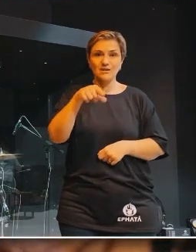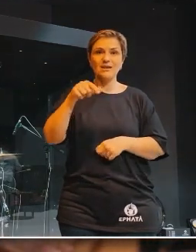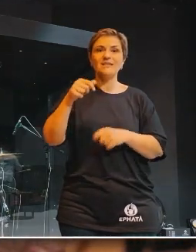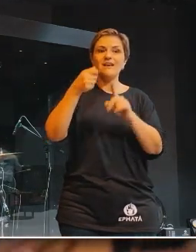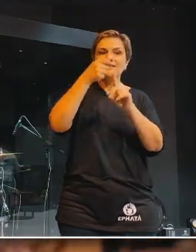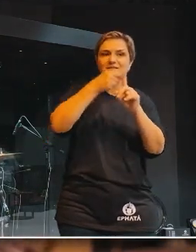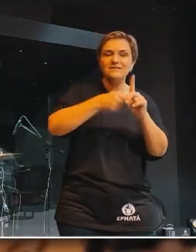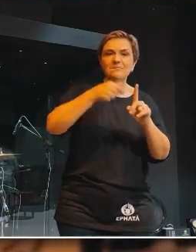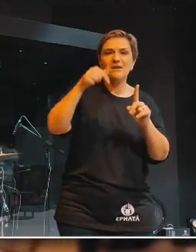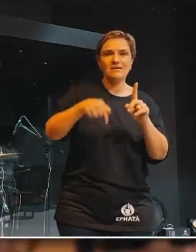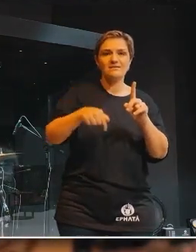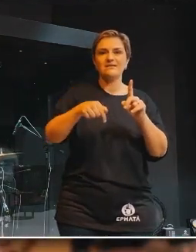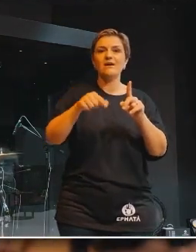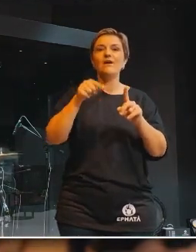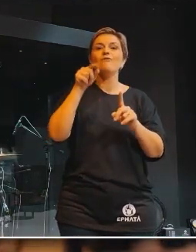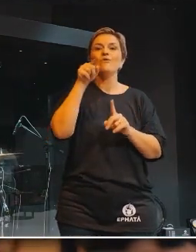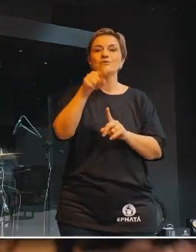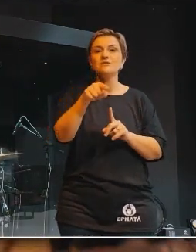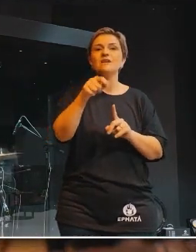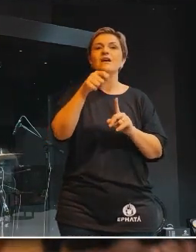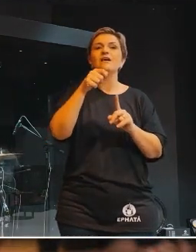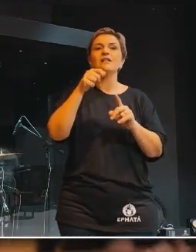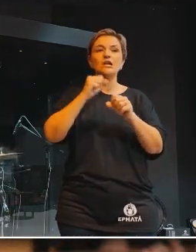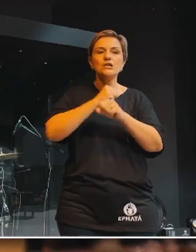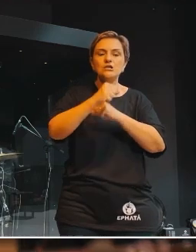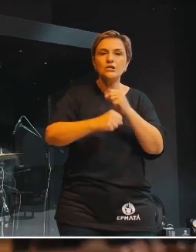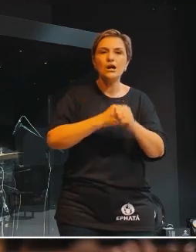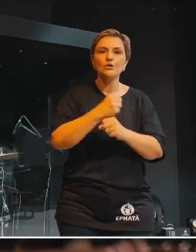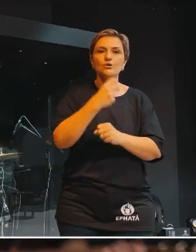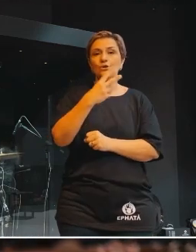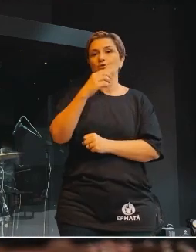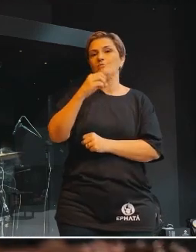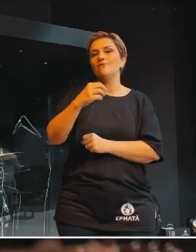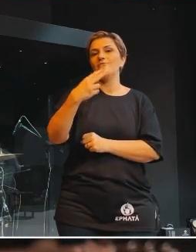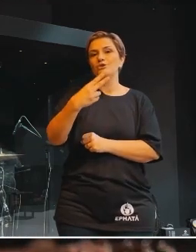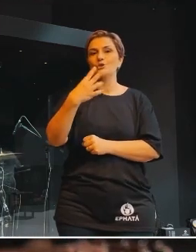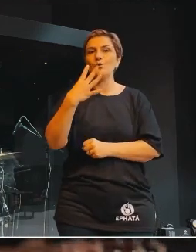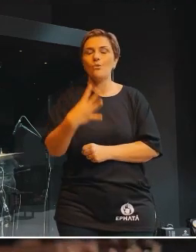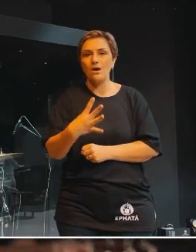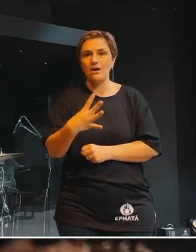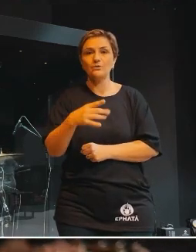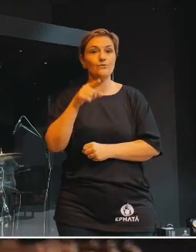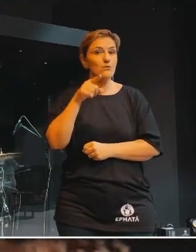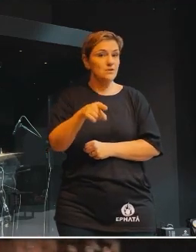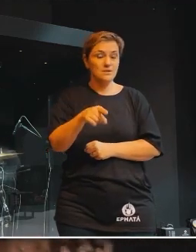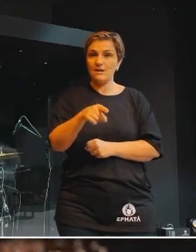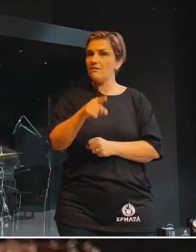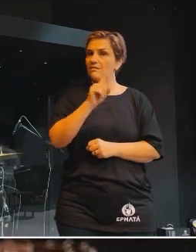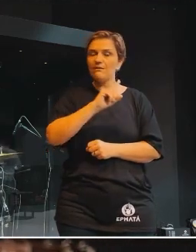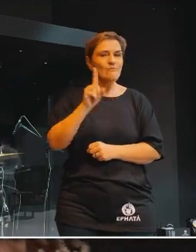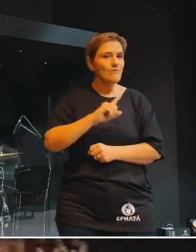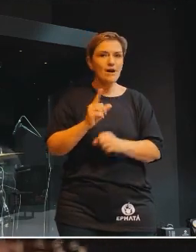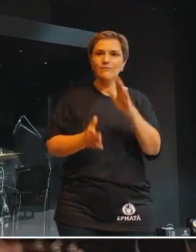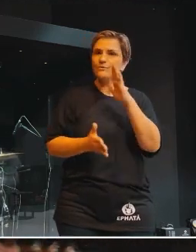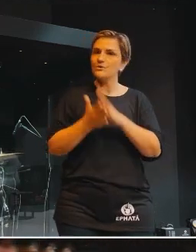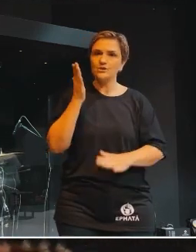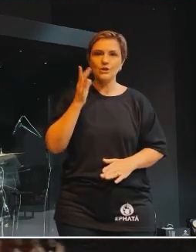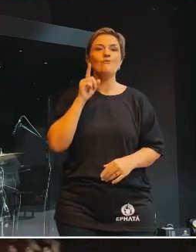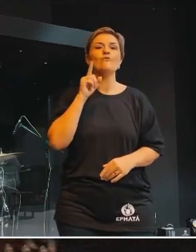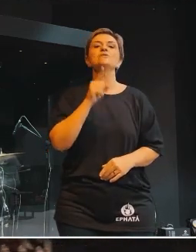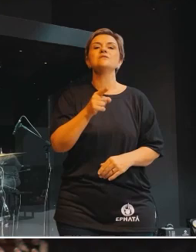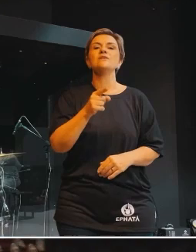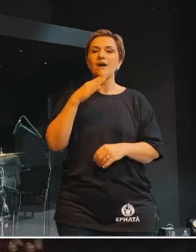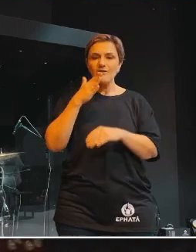mês, fala para ela. É você nesse ano de 2024. Você não vai fugir, você